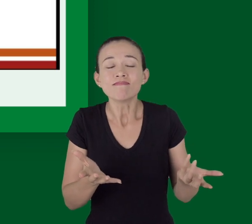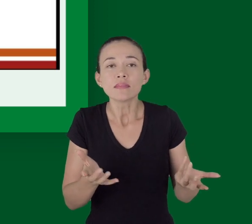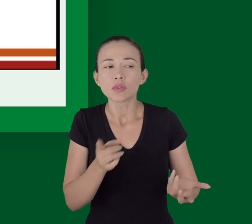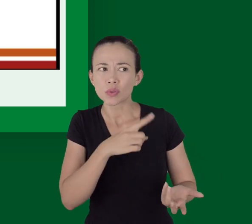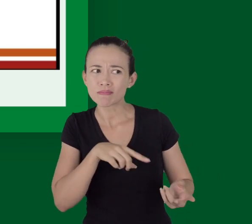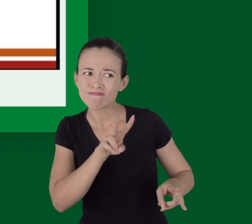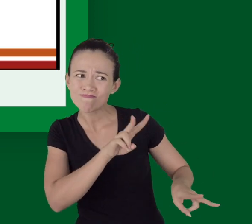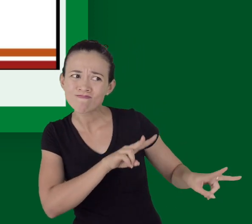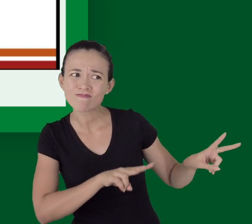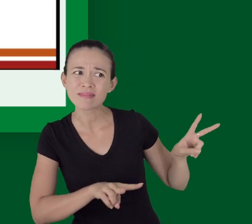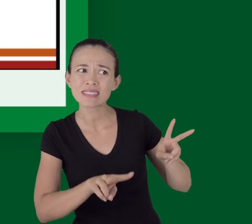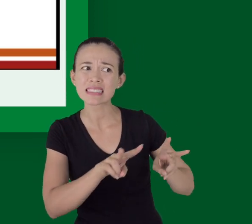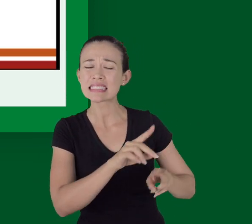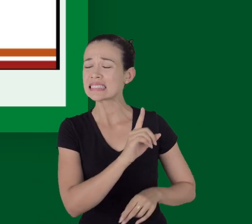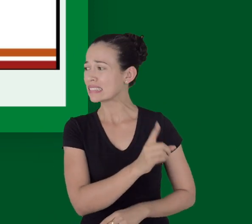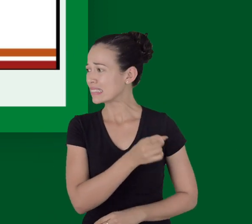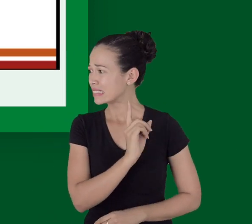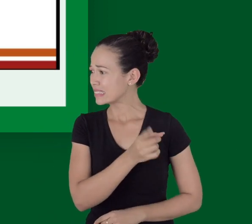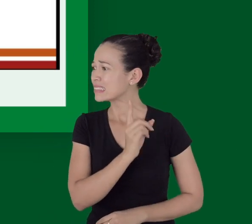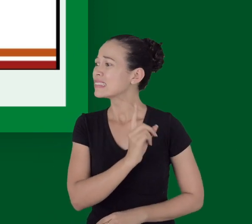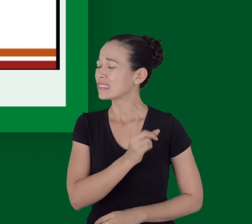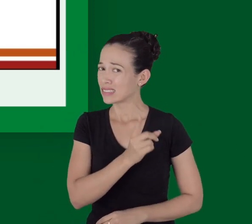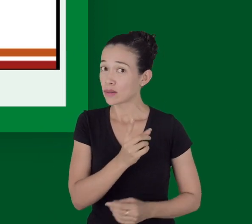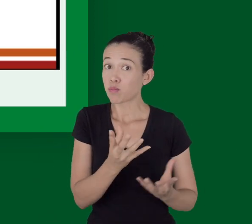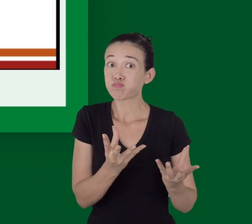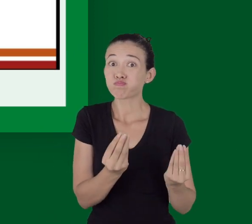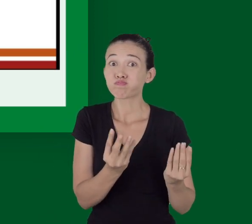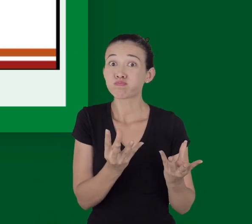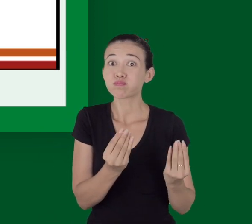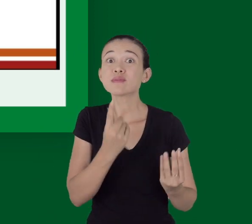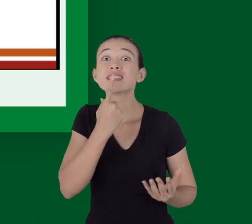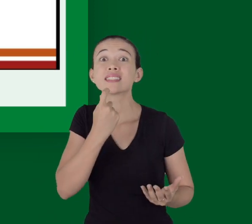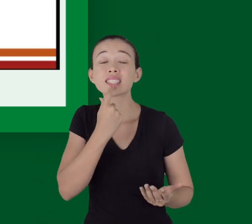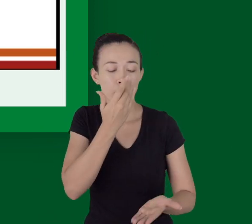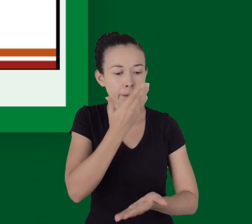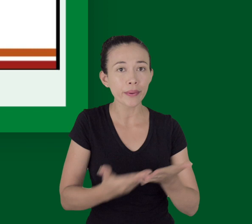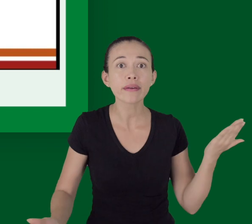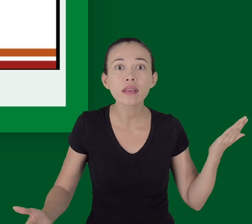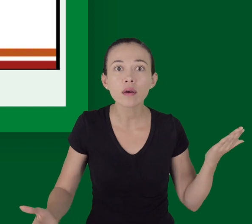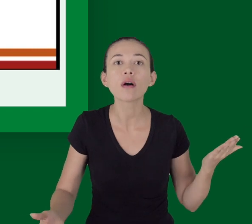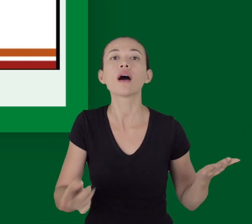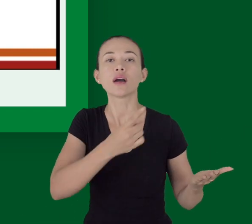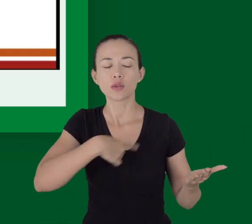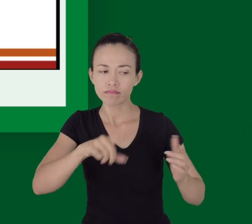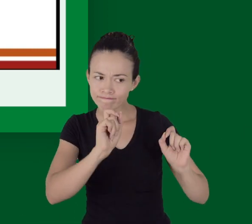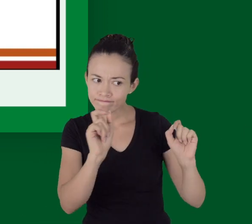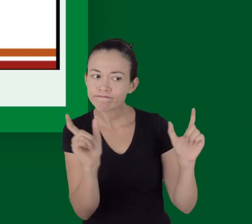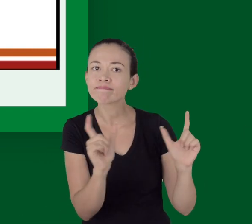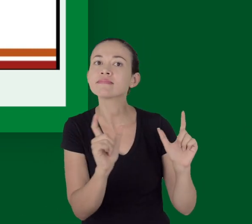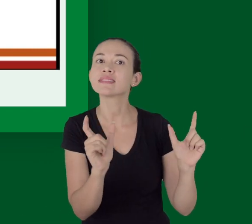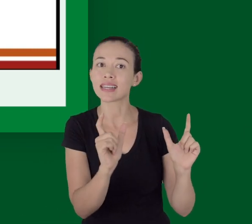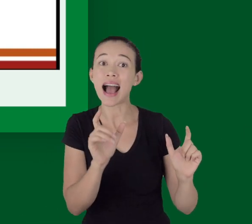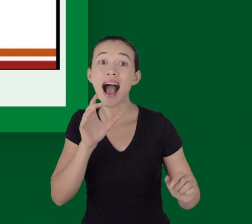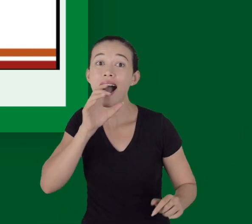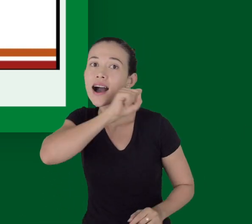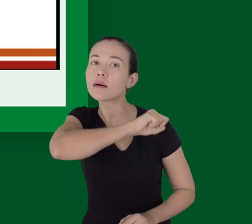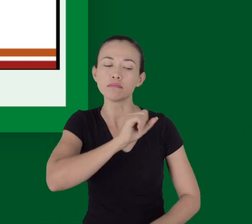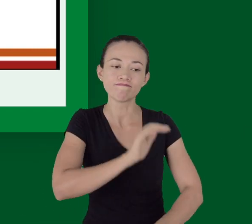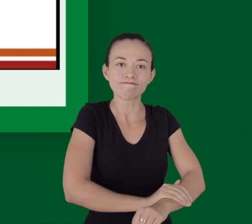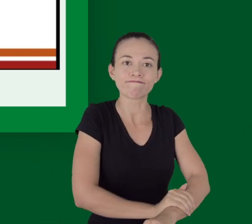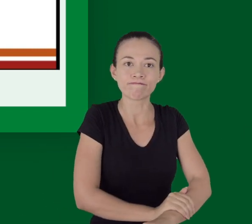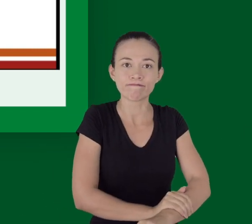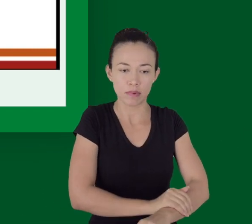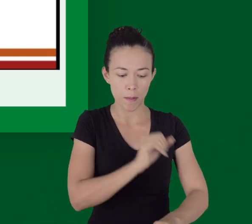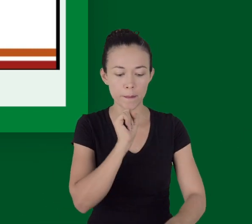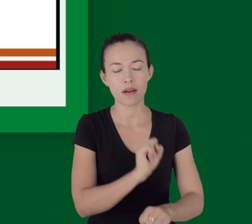ou então você tem uma cena, perda de sangue importante, são indícios de situações sanguinantes que precisa ter um